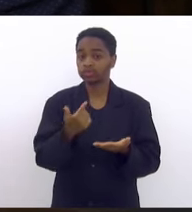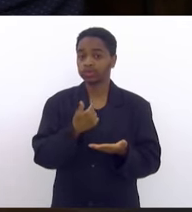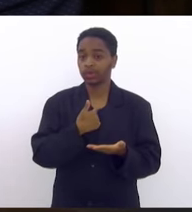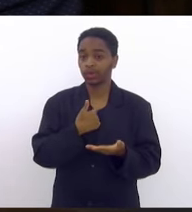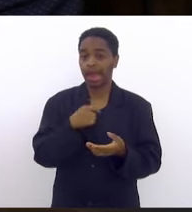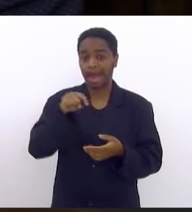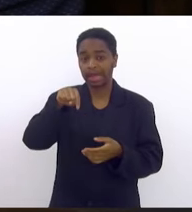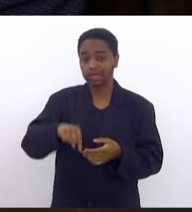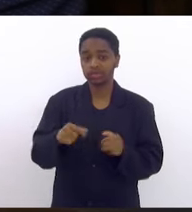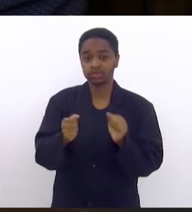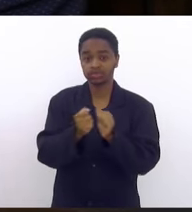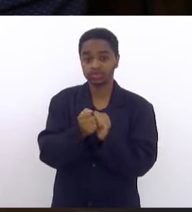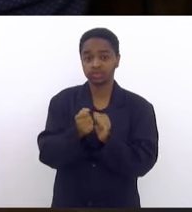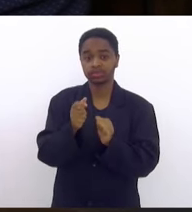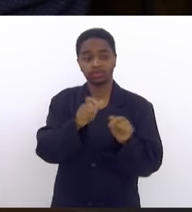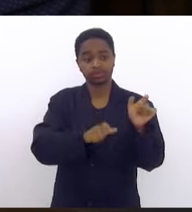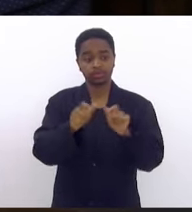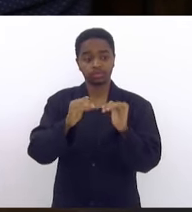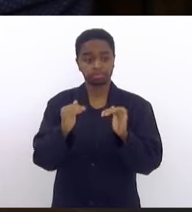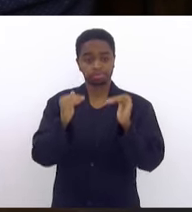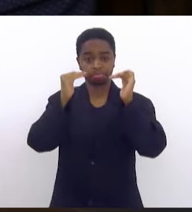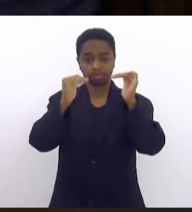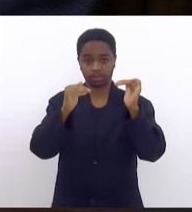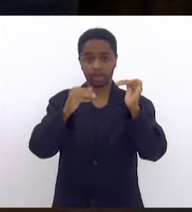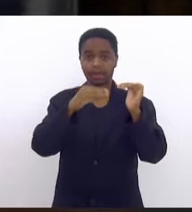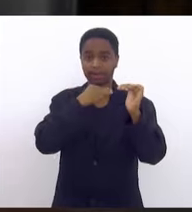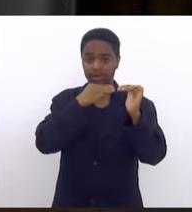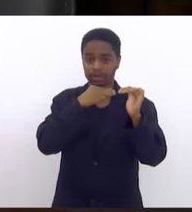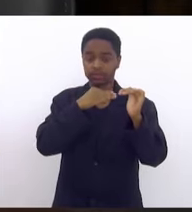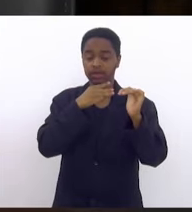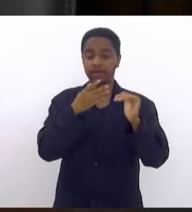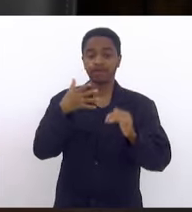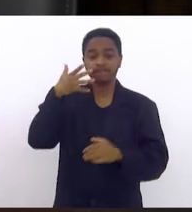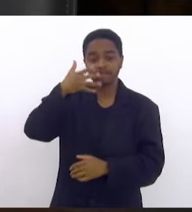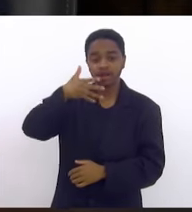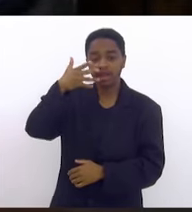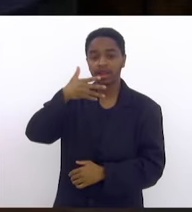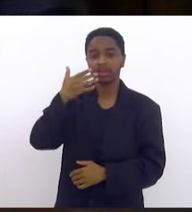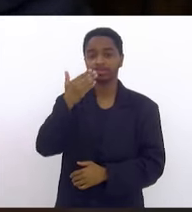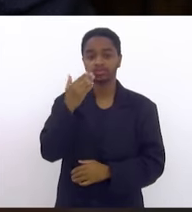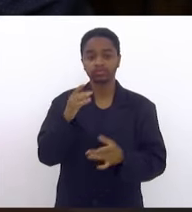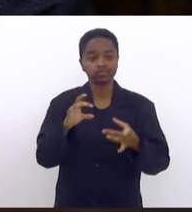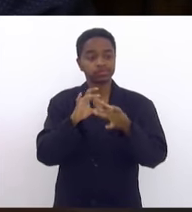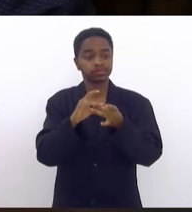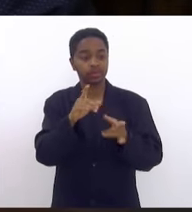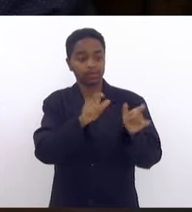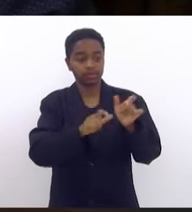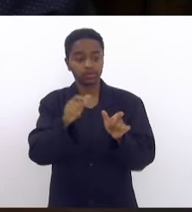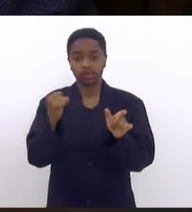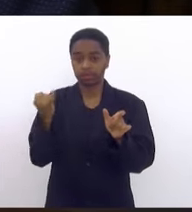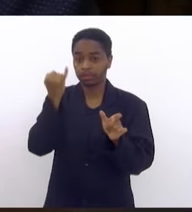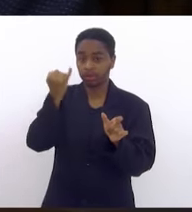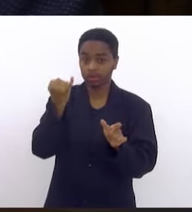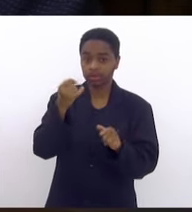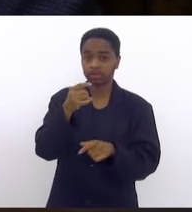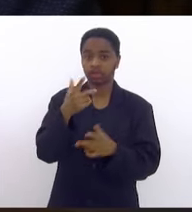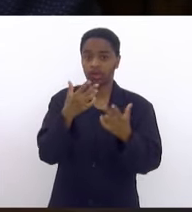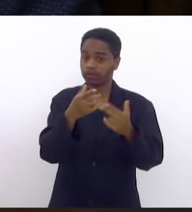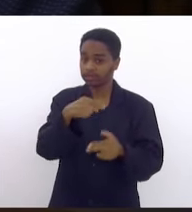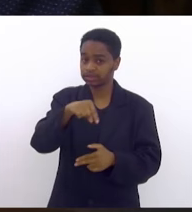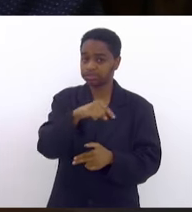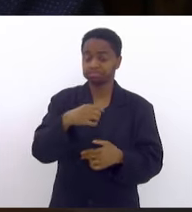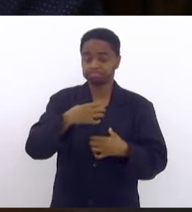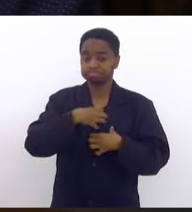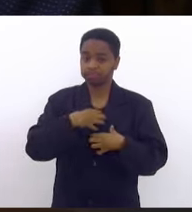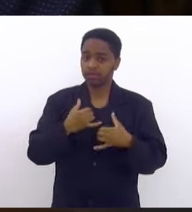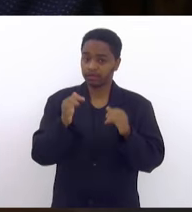dos grandes em Mangaratiba, falando diante de pessoas importantes como vocês, né? Que privilégio.